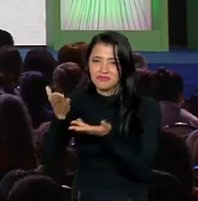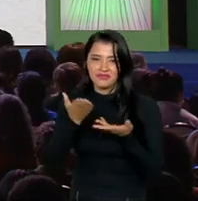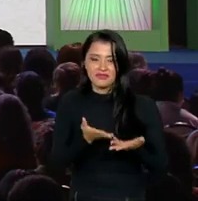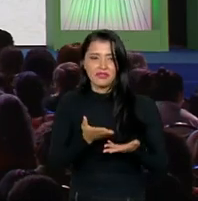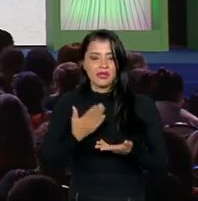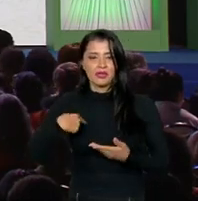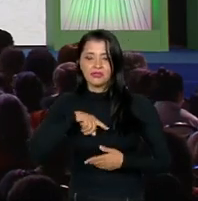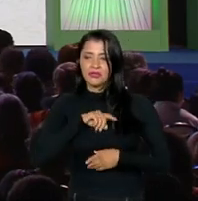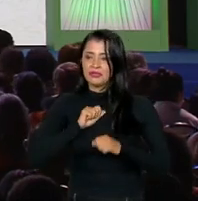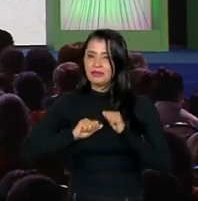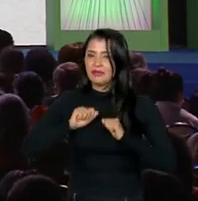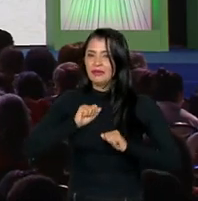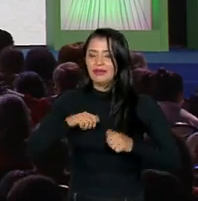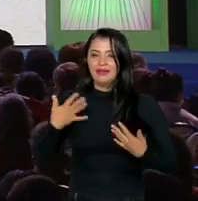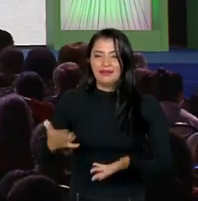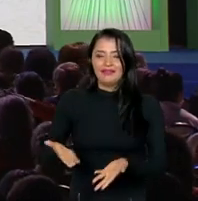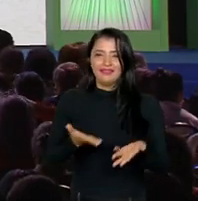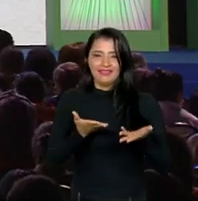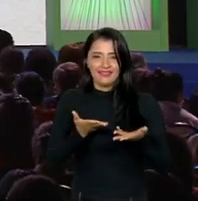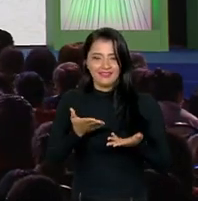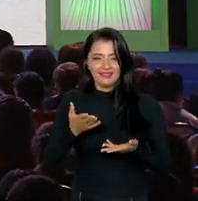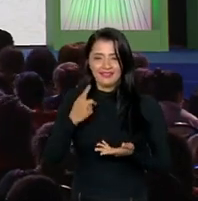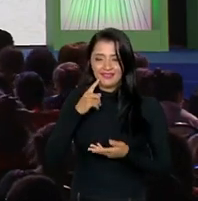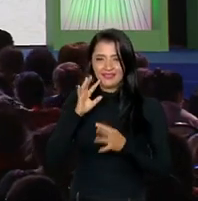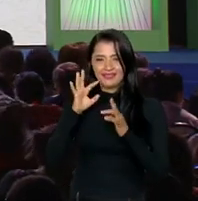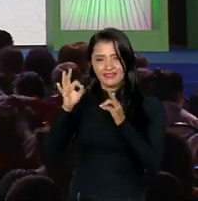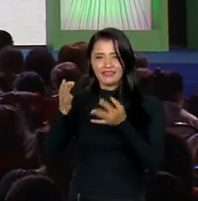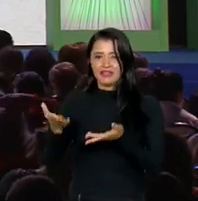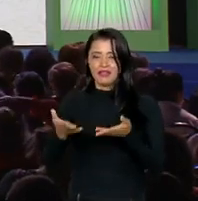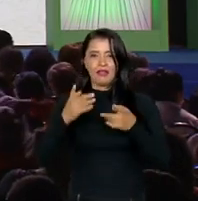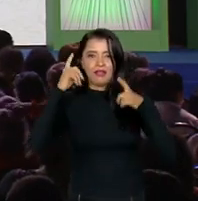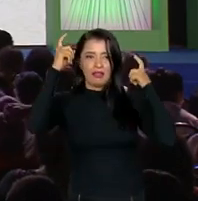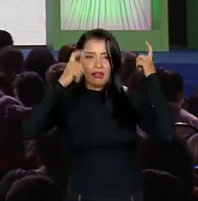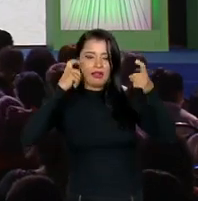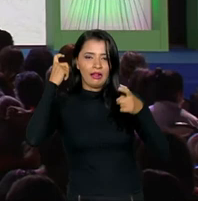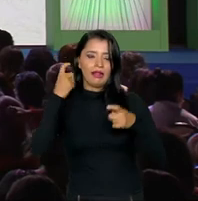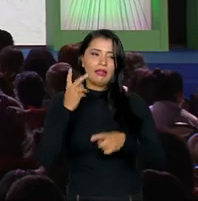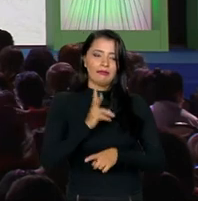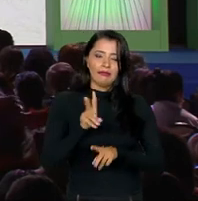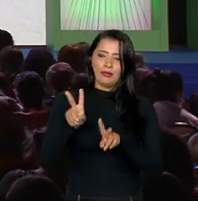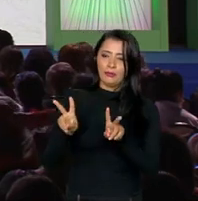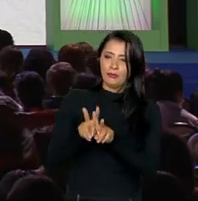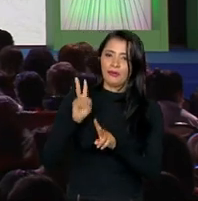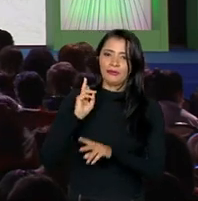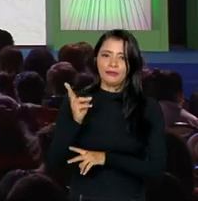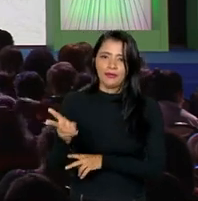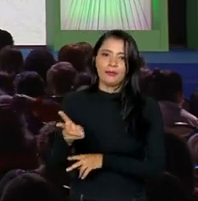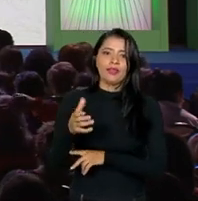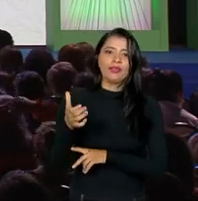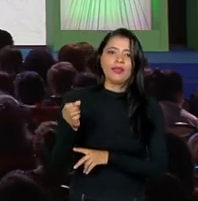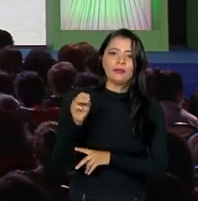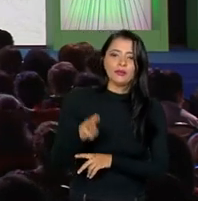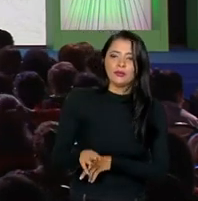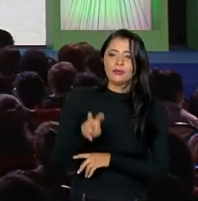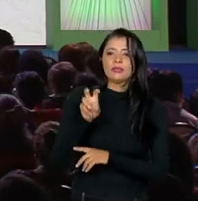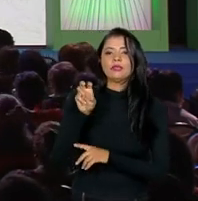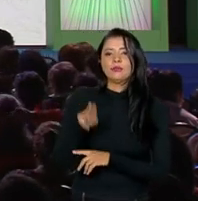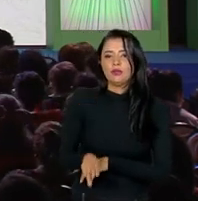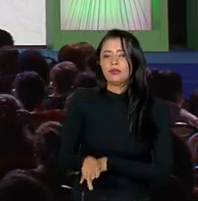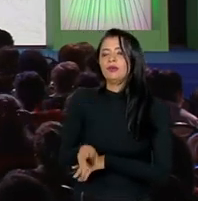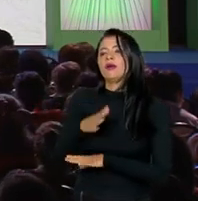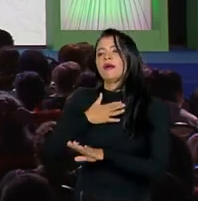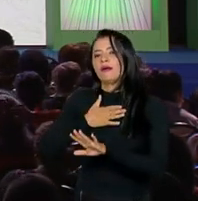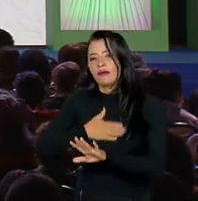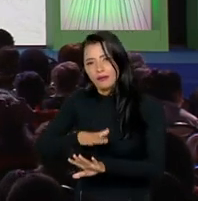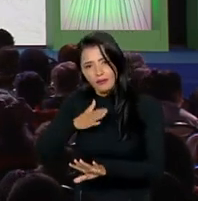mundo ansioso aqui para te ouvir. Ela estava preocupada assim, ó, o Hélio toda vez faz isso. Eu deixei eu com 10 minutos, 5 minutos. Eu falei para ela, fica